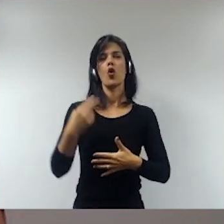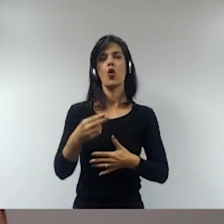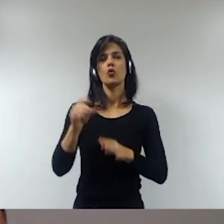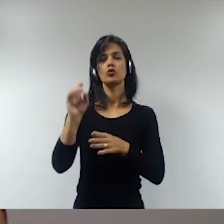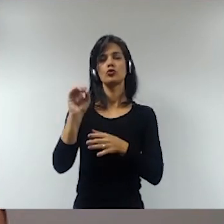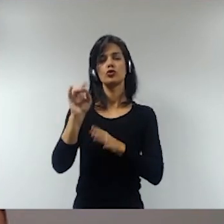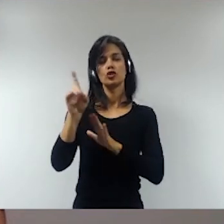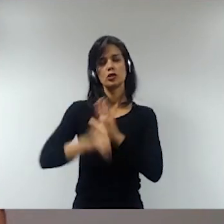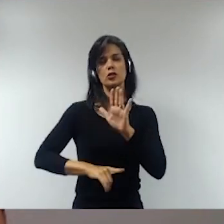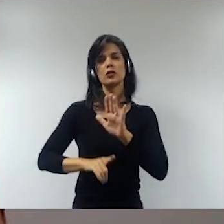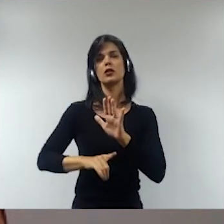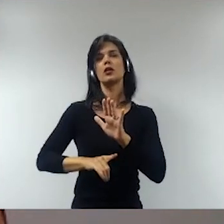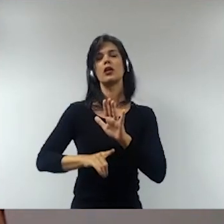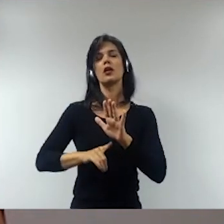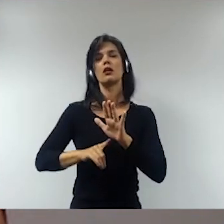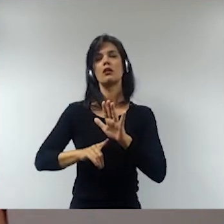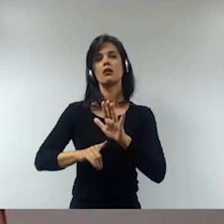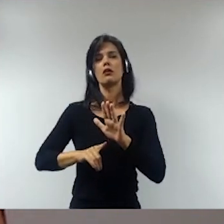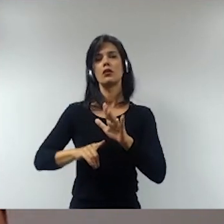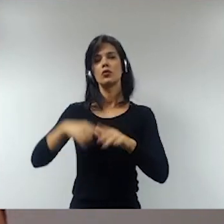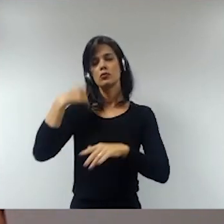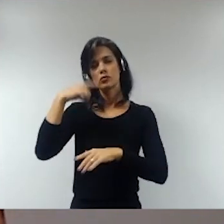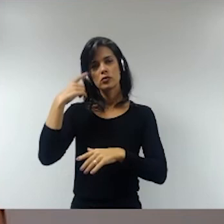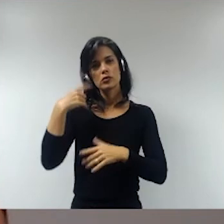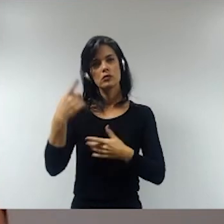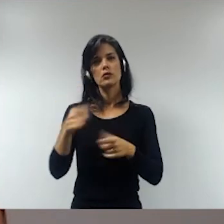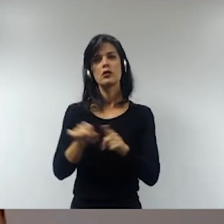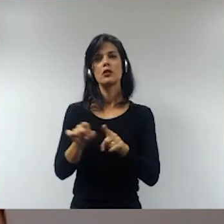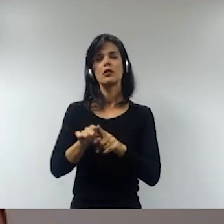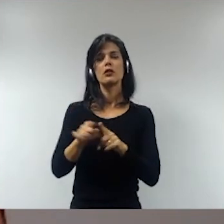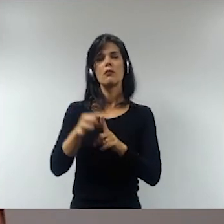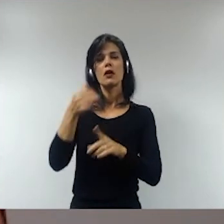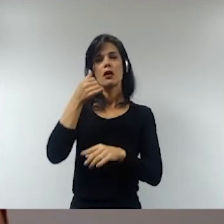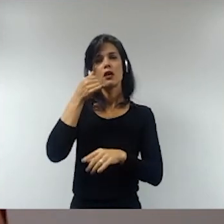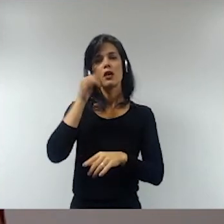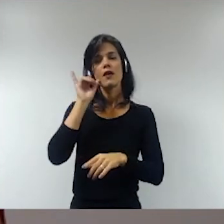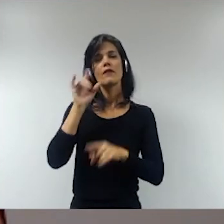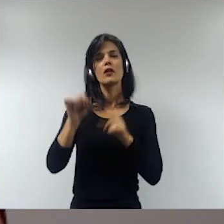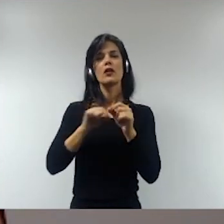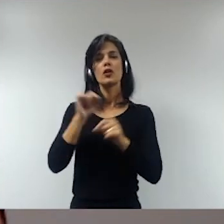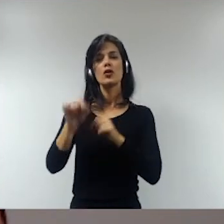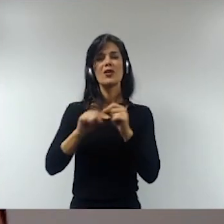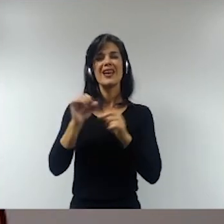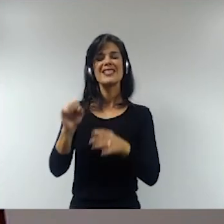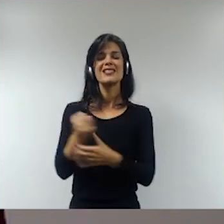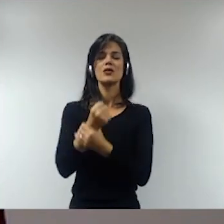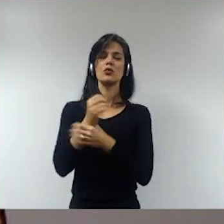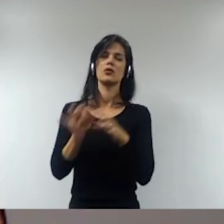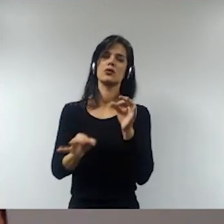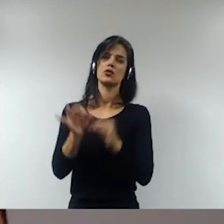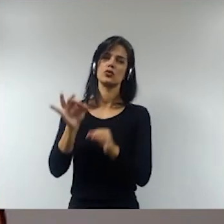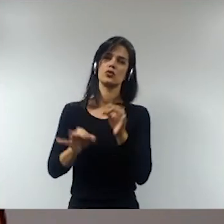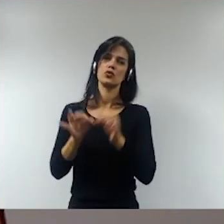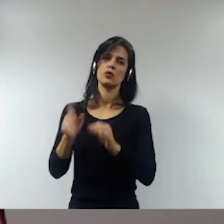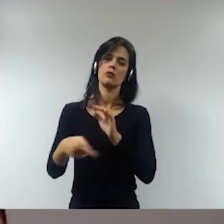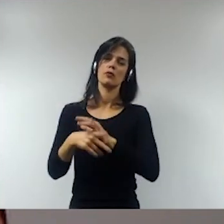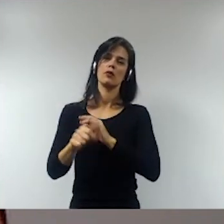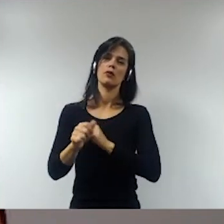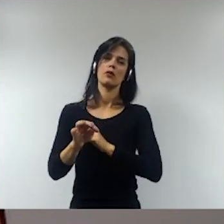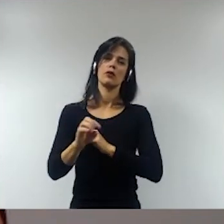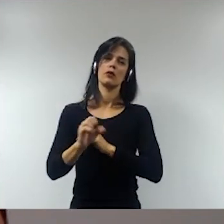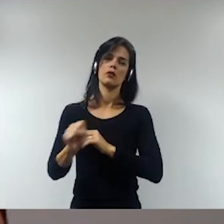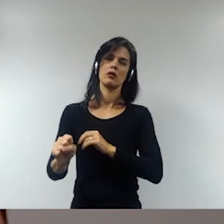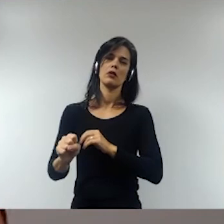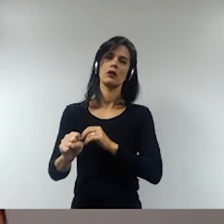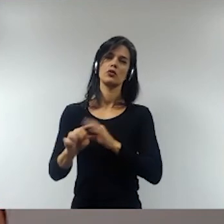jurisdicionado e mais, que a gente não coloque em risco a segurança jurídica que deve nortear os atos de todos os